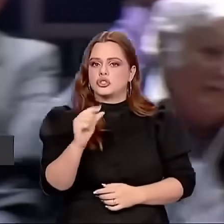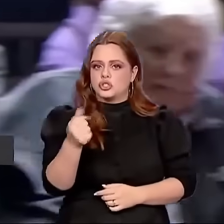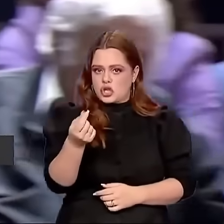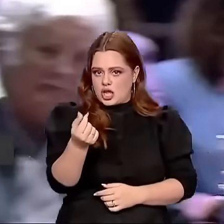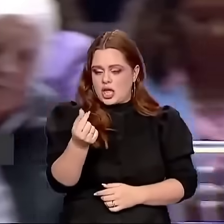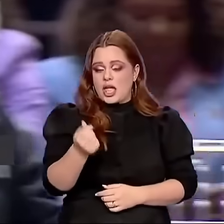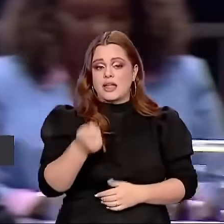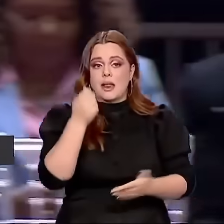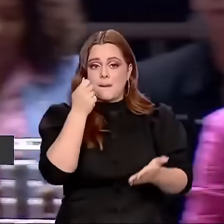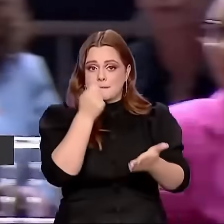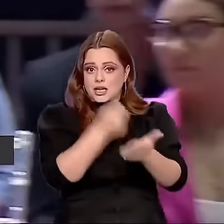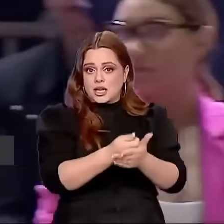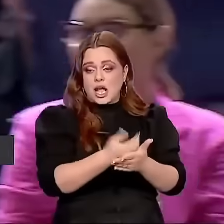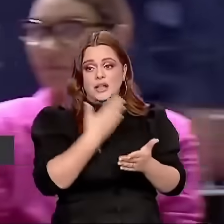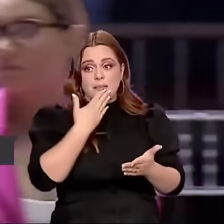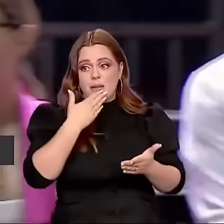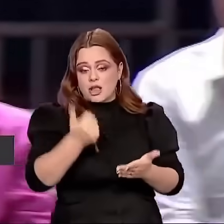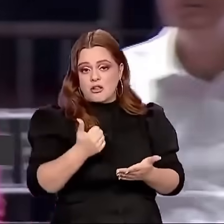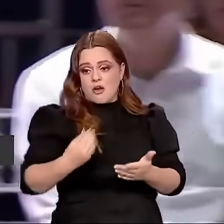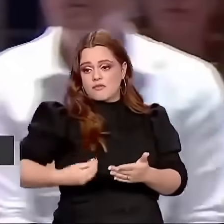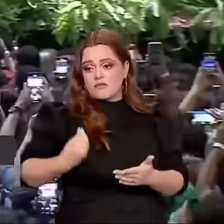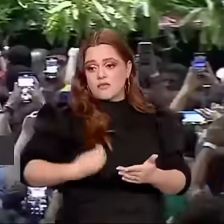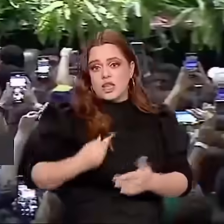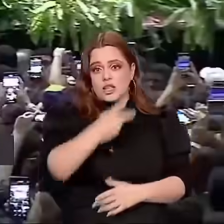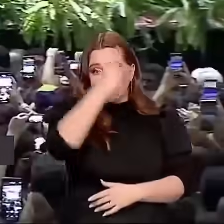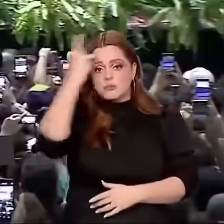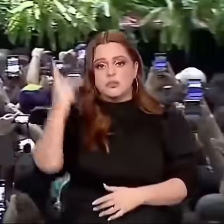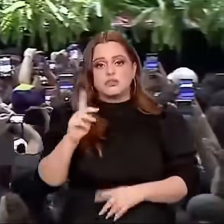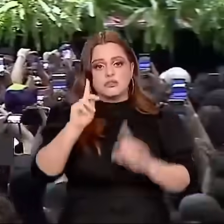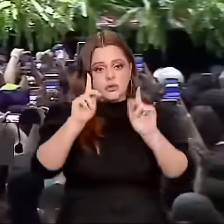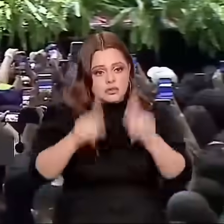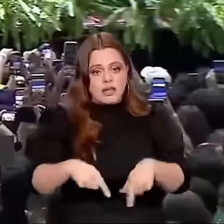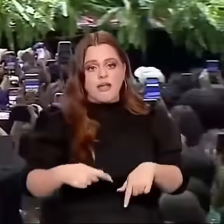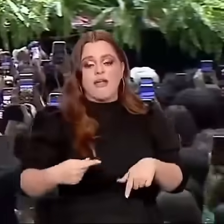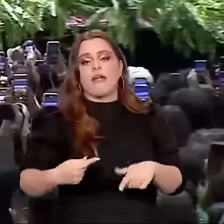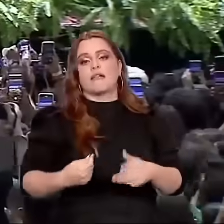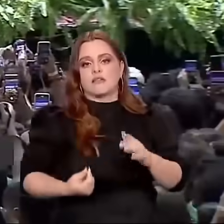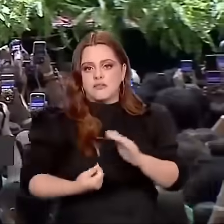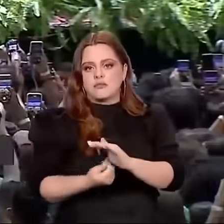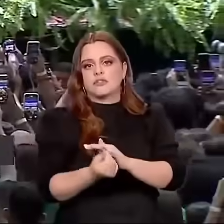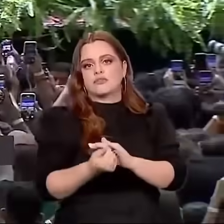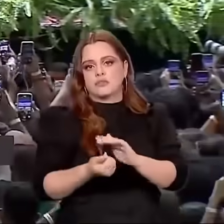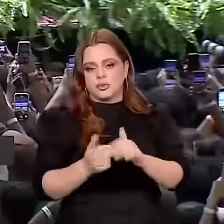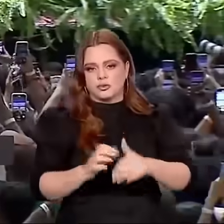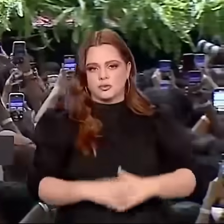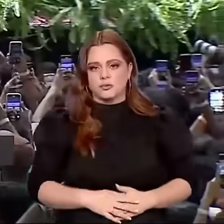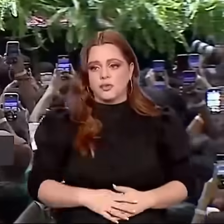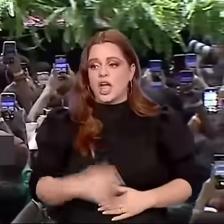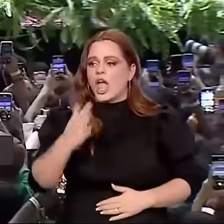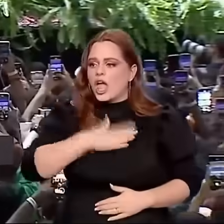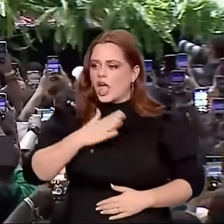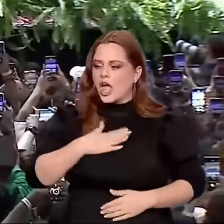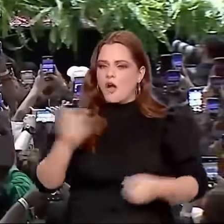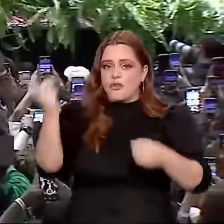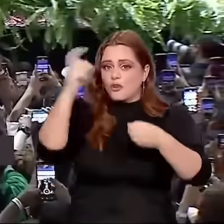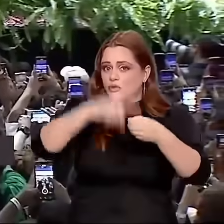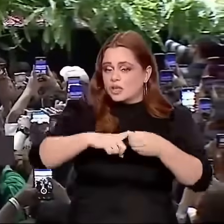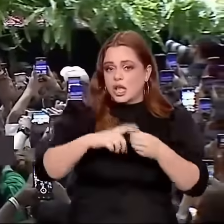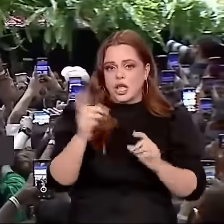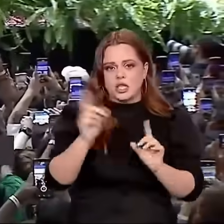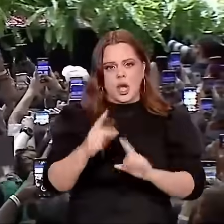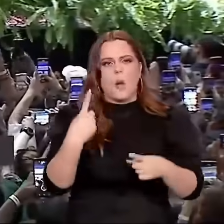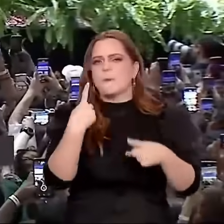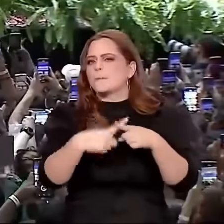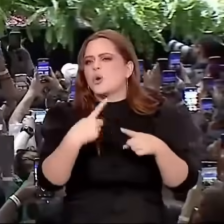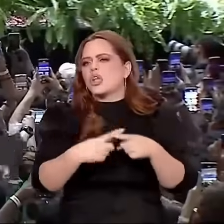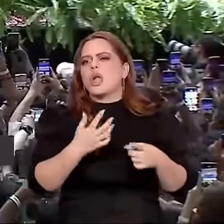na melhoria da qualidade de vida do povo é investimento. E eu voltei não porque eu